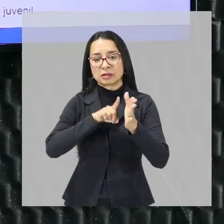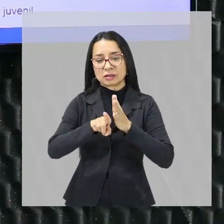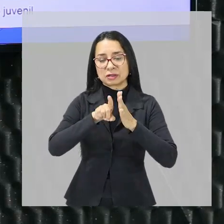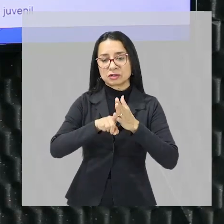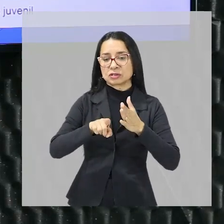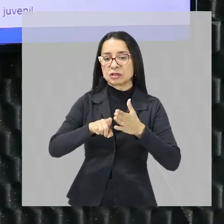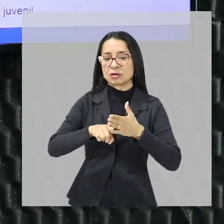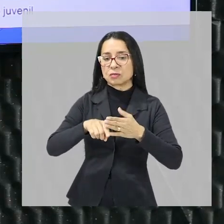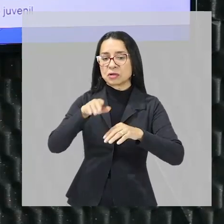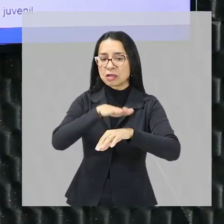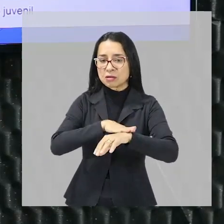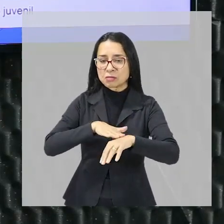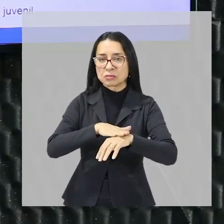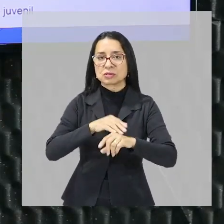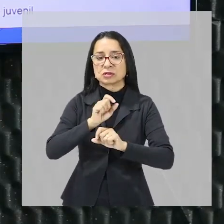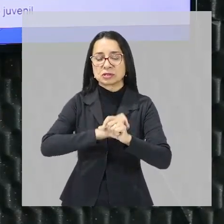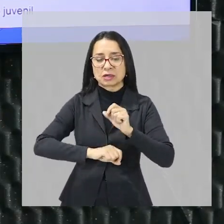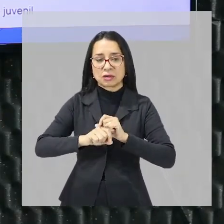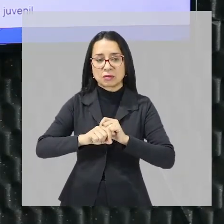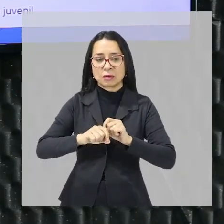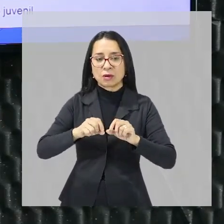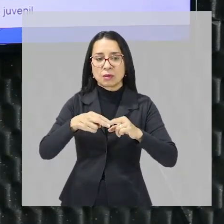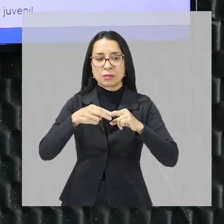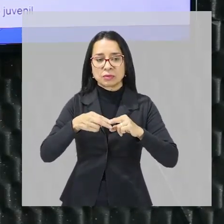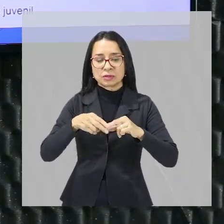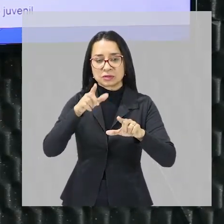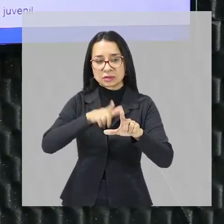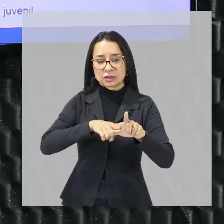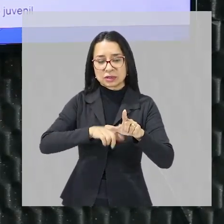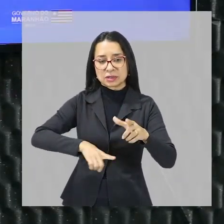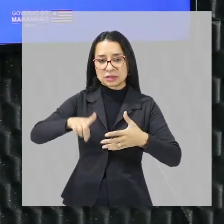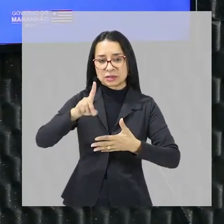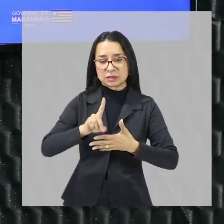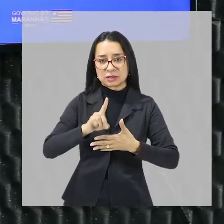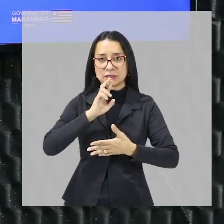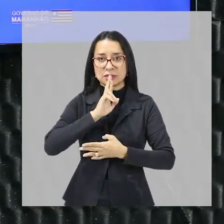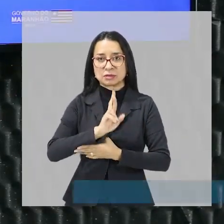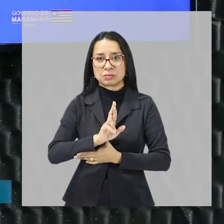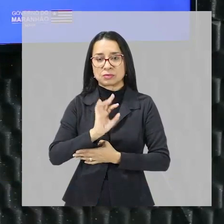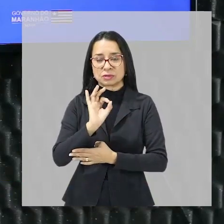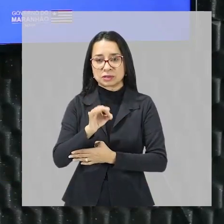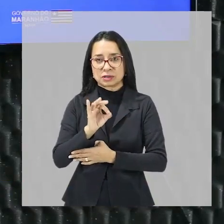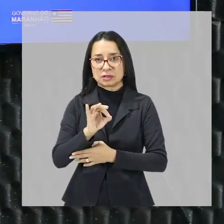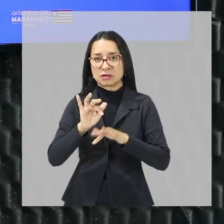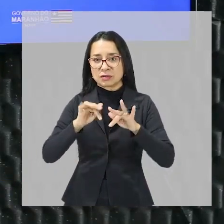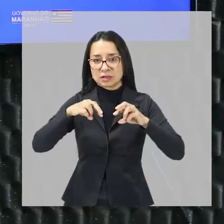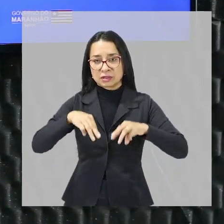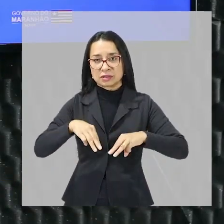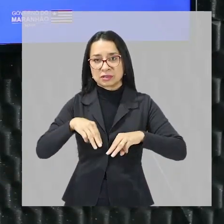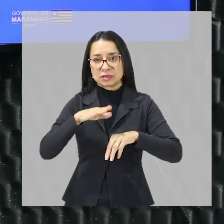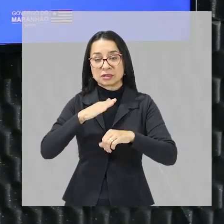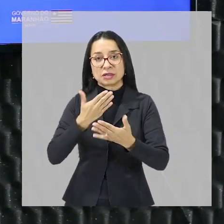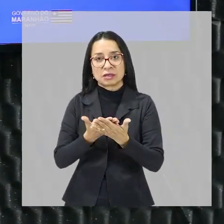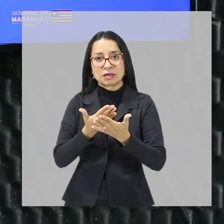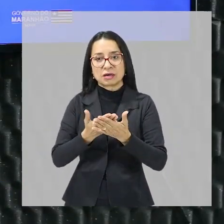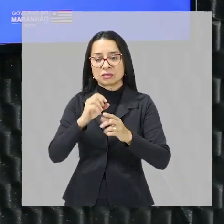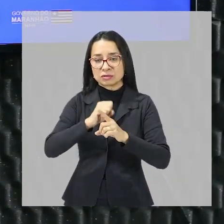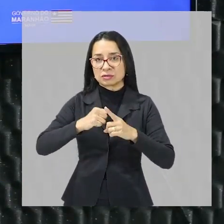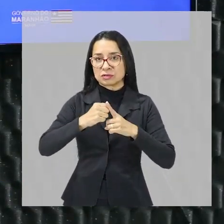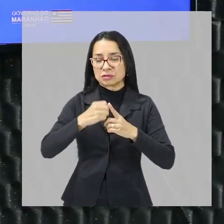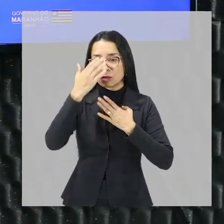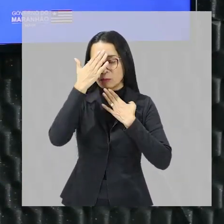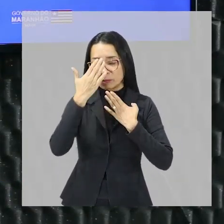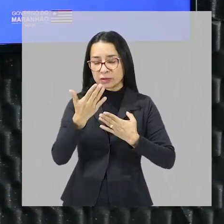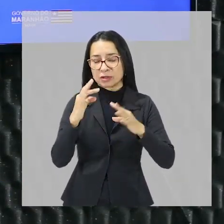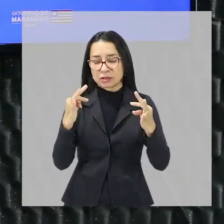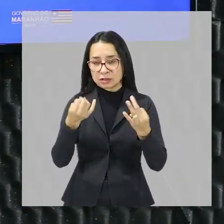racial que está em voga, por isso a letra D responde corretamente e a gente finaliza mais uma aula de Sociologia. Muito obrigado a todos pela